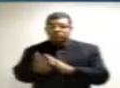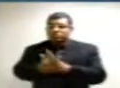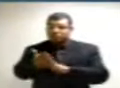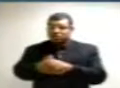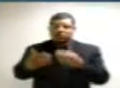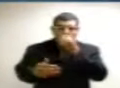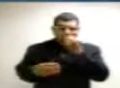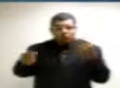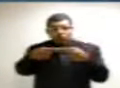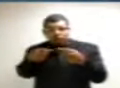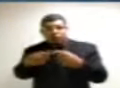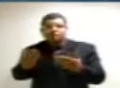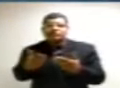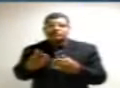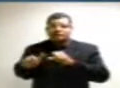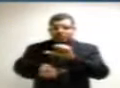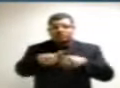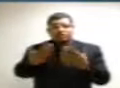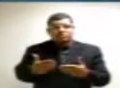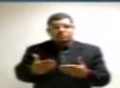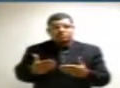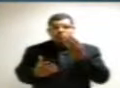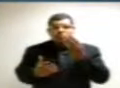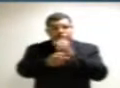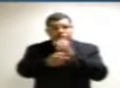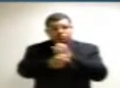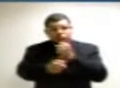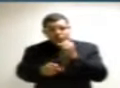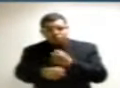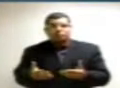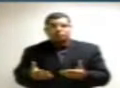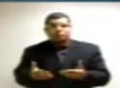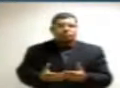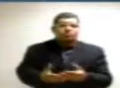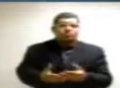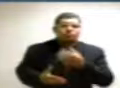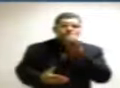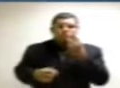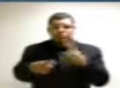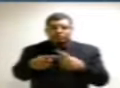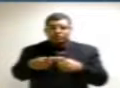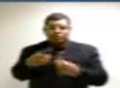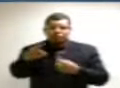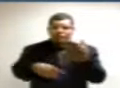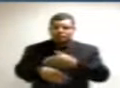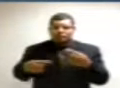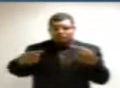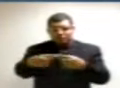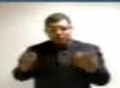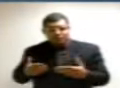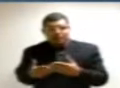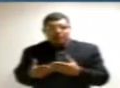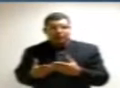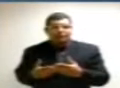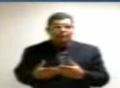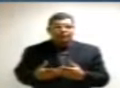jurídico. Decisões absolutamente contraditórias do ponto de vista orçamentário. Porque um desembargador toma uma